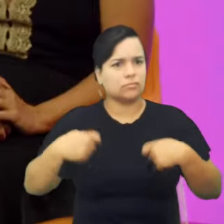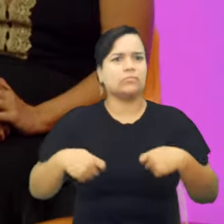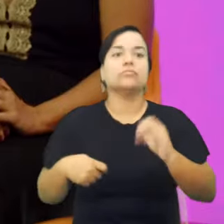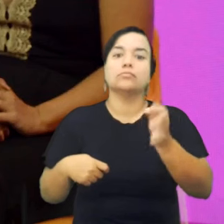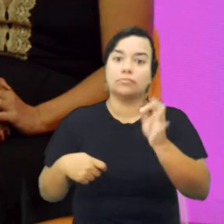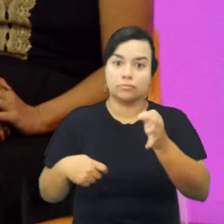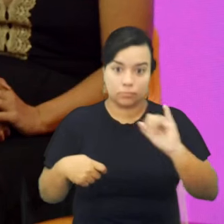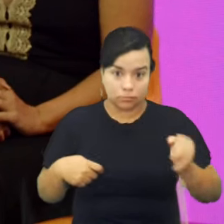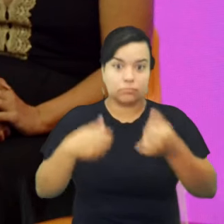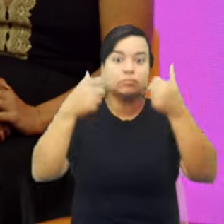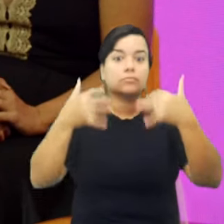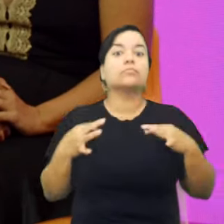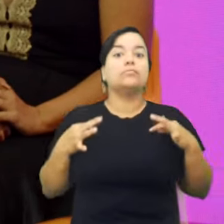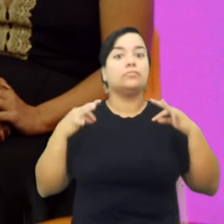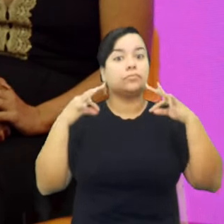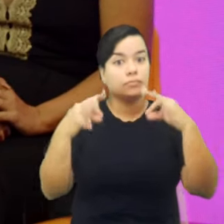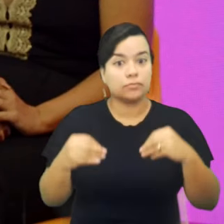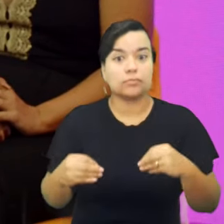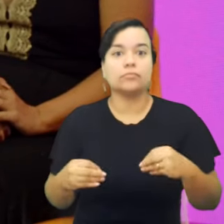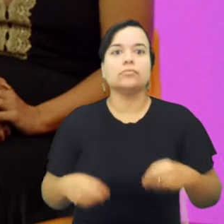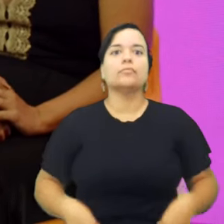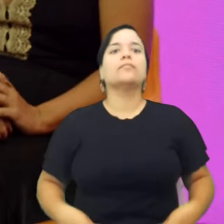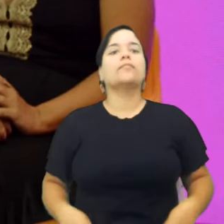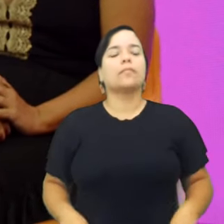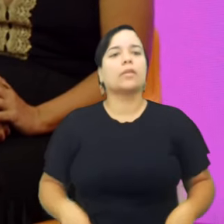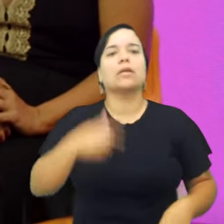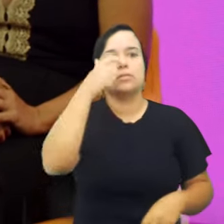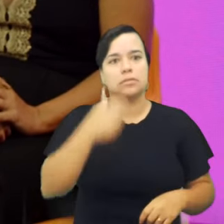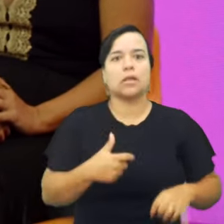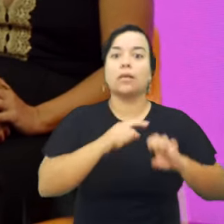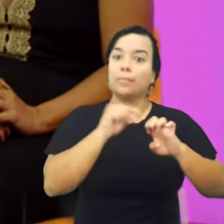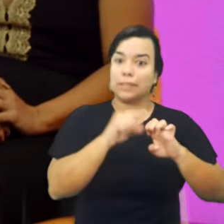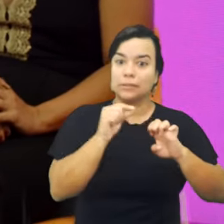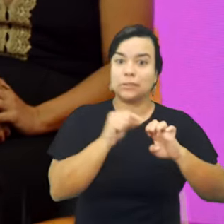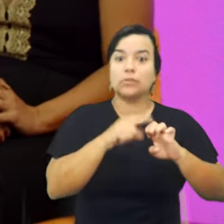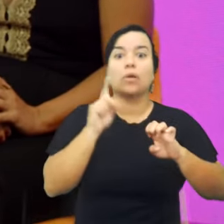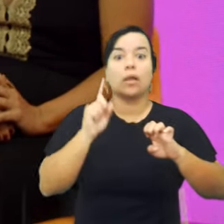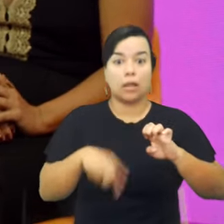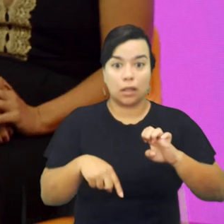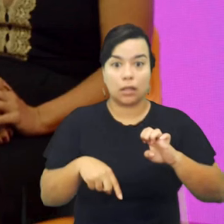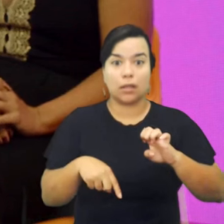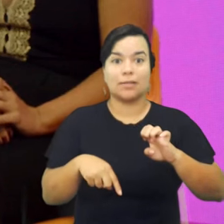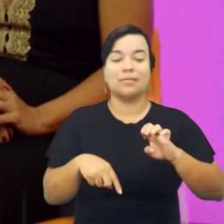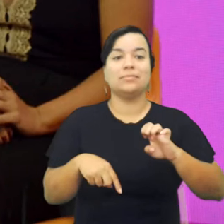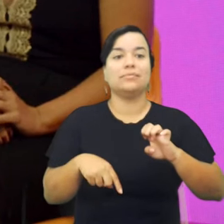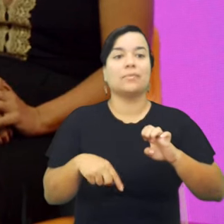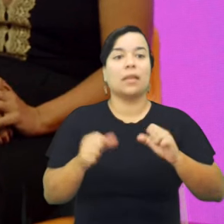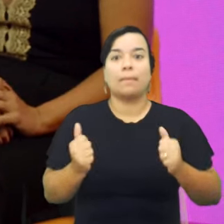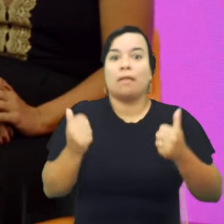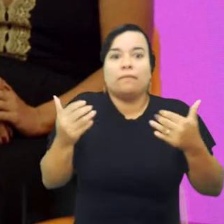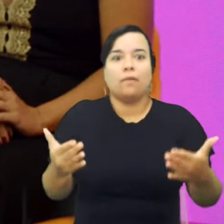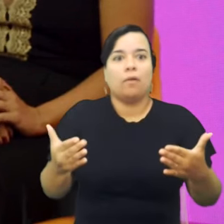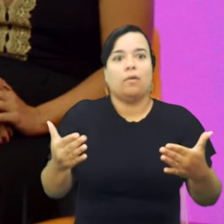para a gente falar sobre isso, empreender é de dentro para fora. Tanto que o Sim. treinamento do Sebrae, eu não sei se